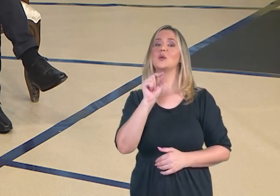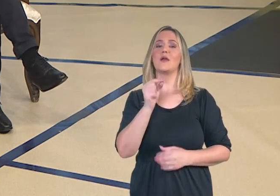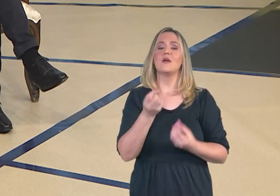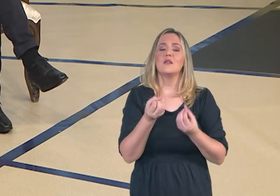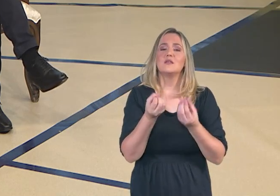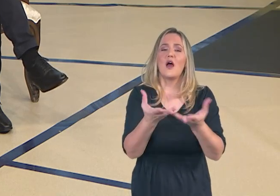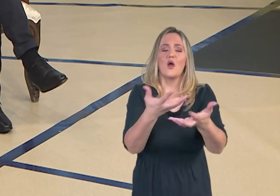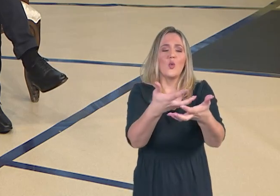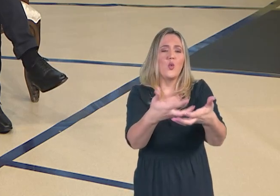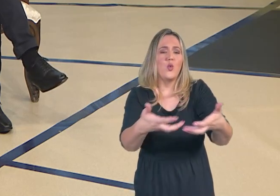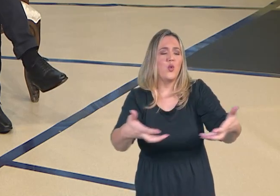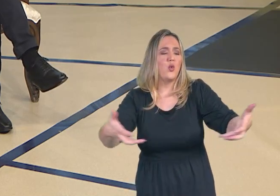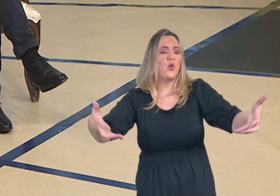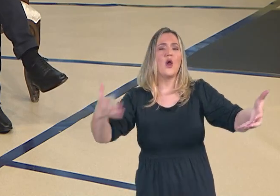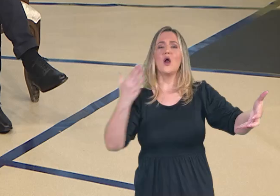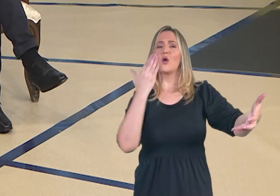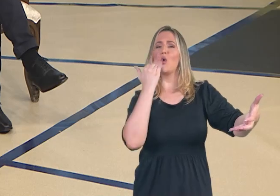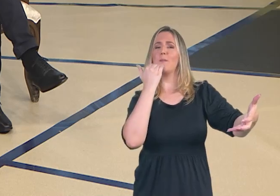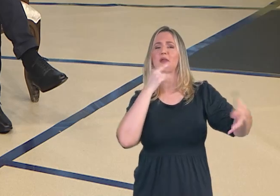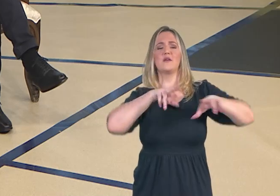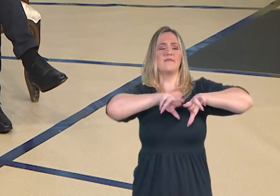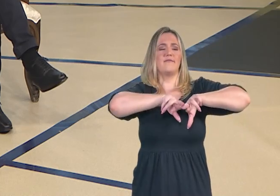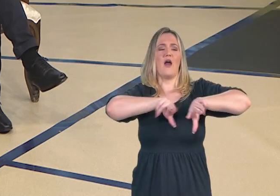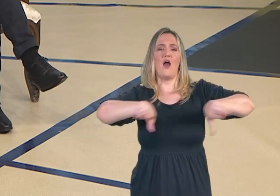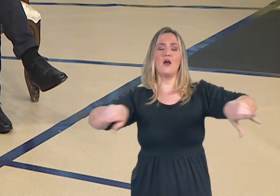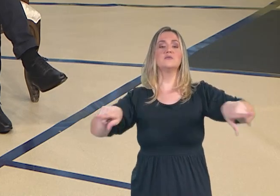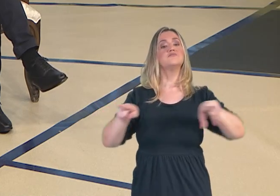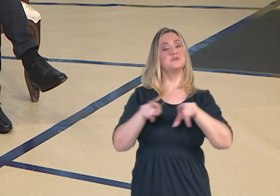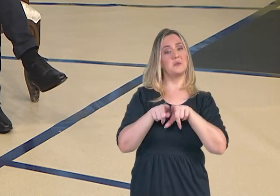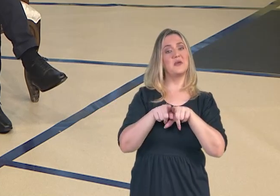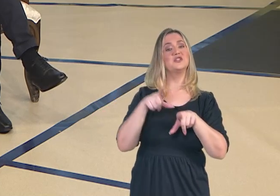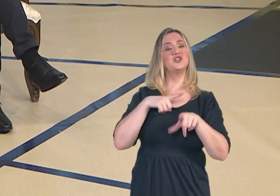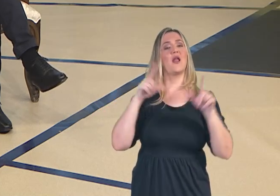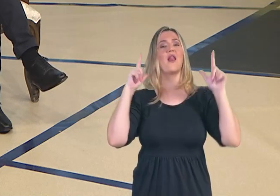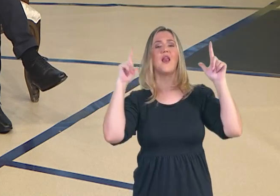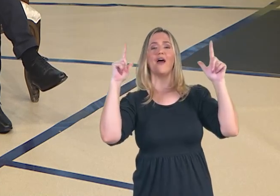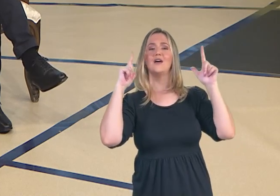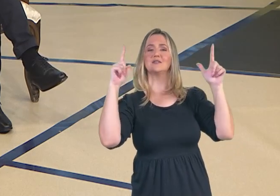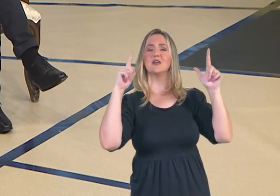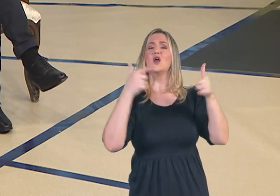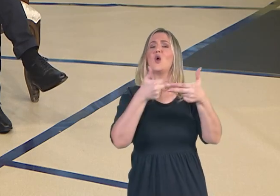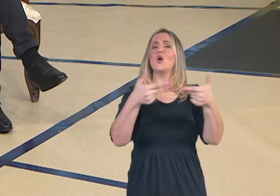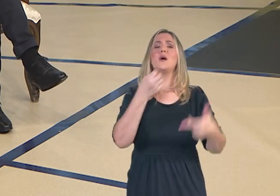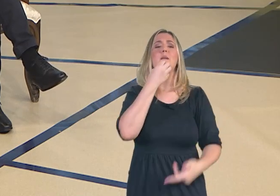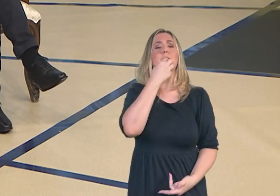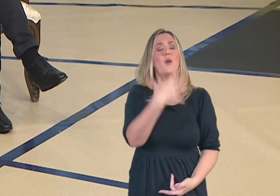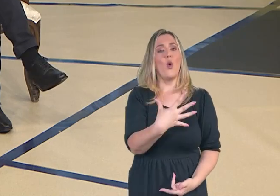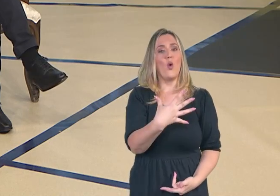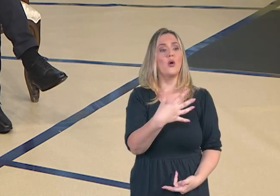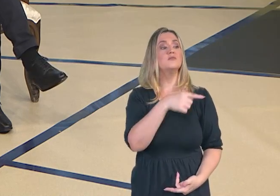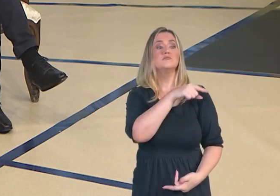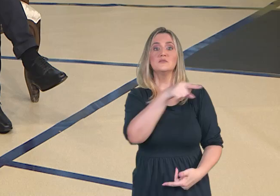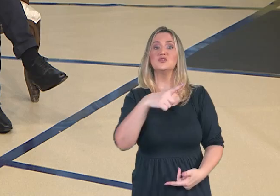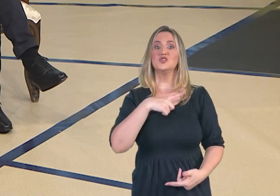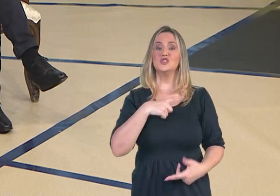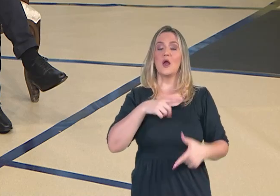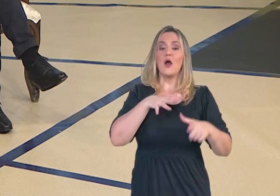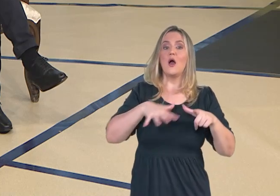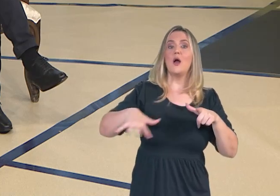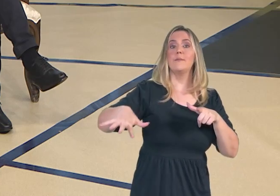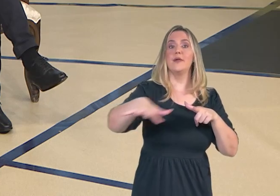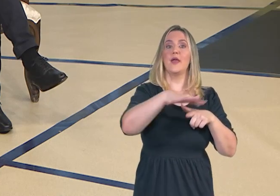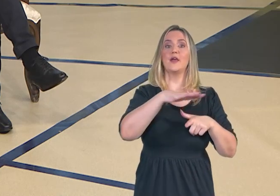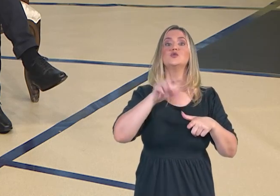abundância, e também eles tinham lazer, muita coisa boa, ou seja, eles estavam fortemente no ambiente da tentação,